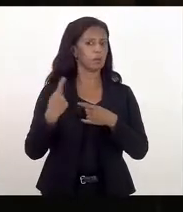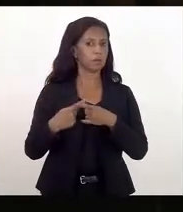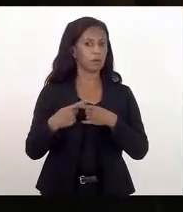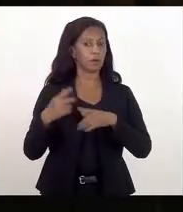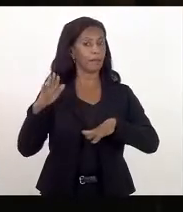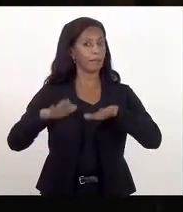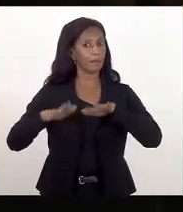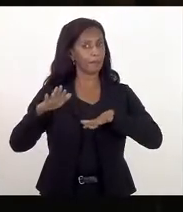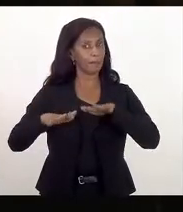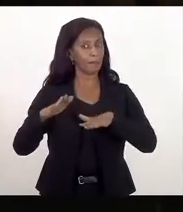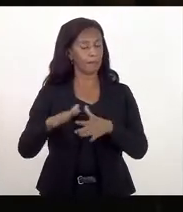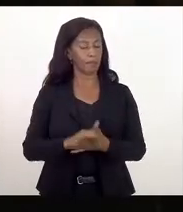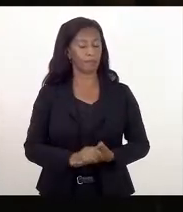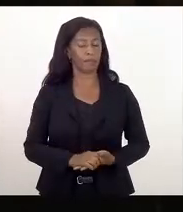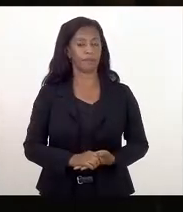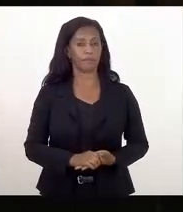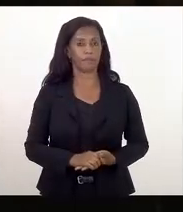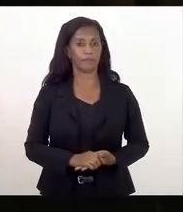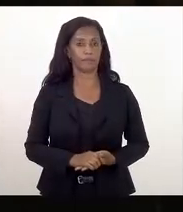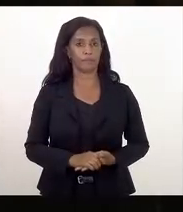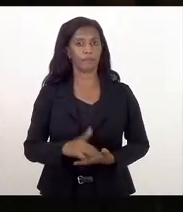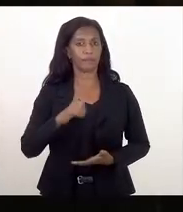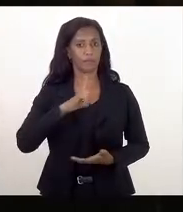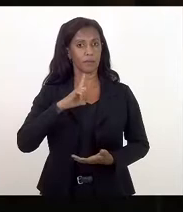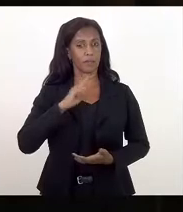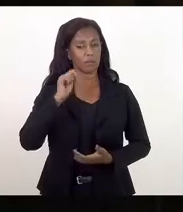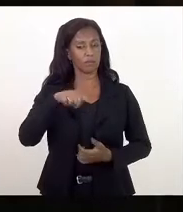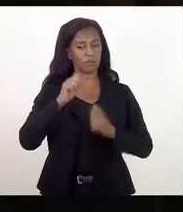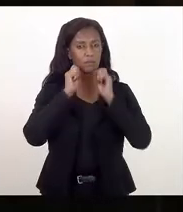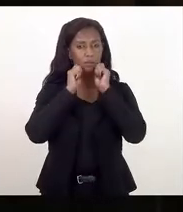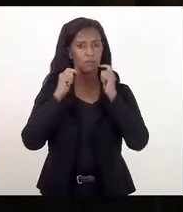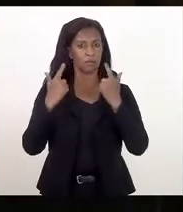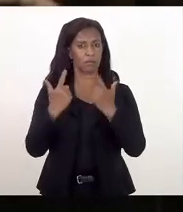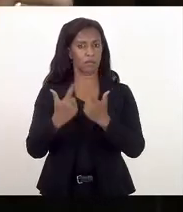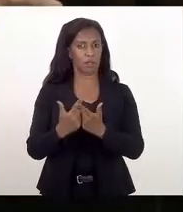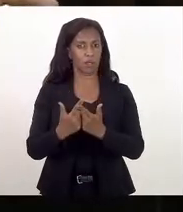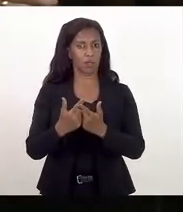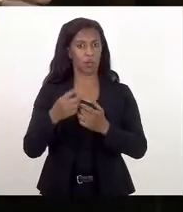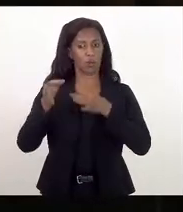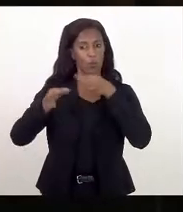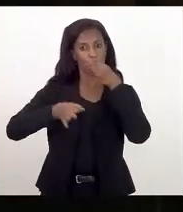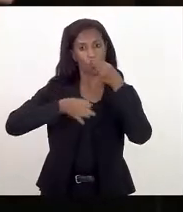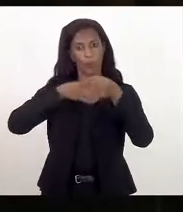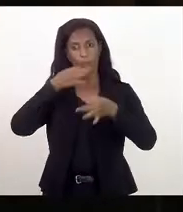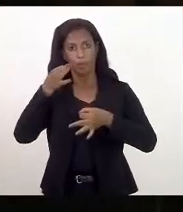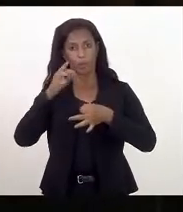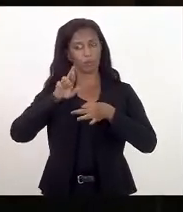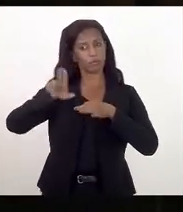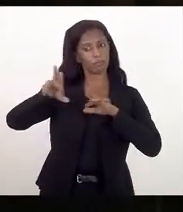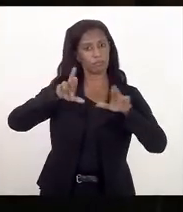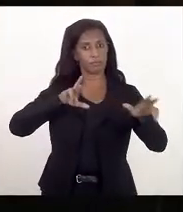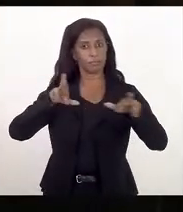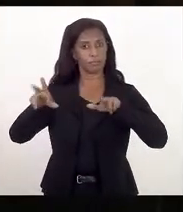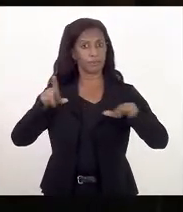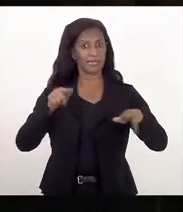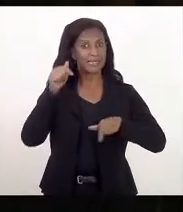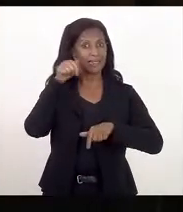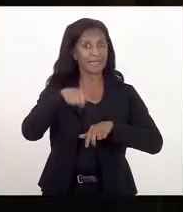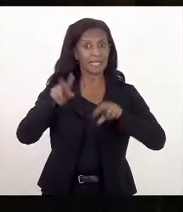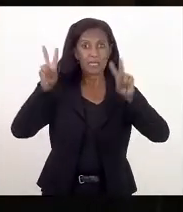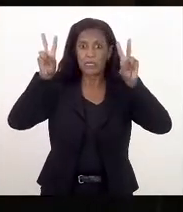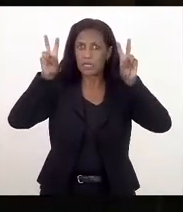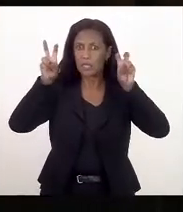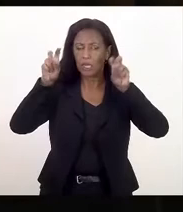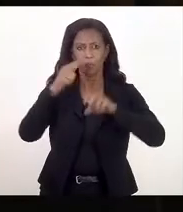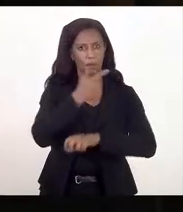apesar, apesar de termos na Casa posições ideológicas que divergem, neste tema não há